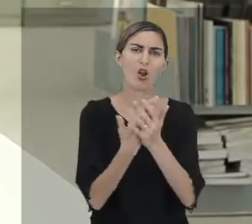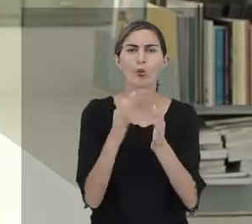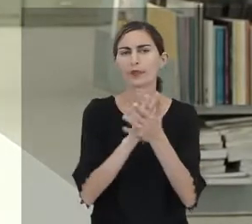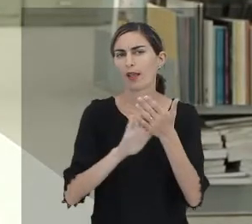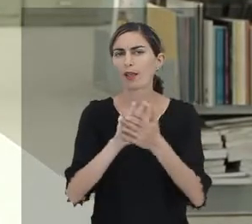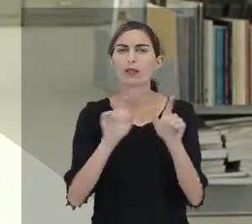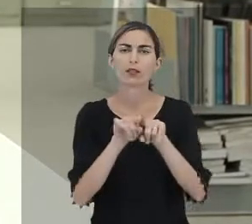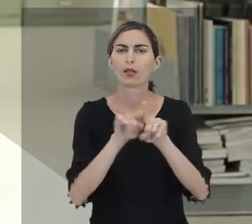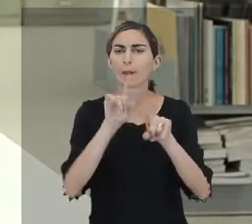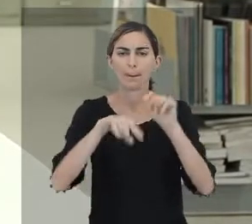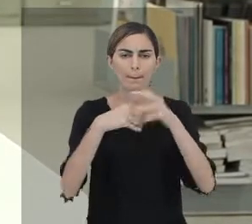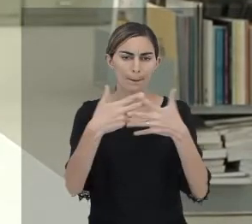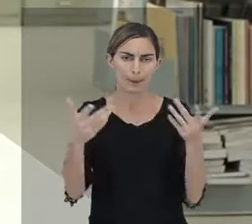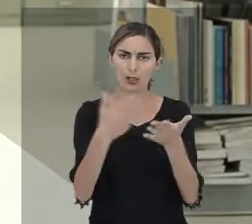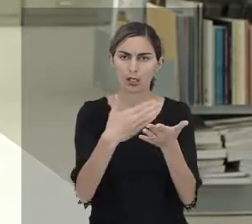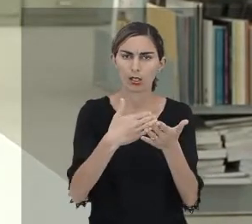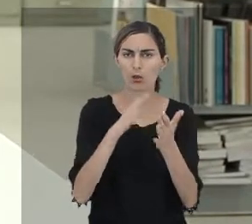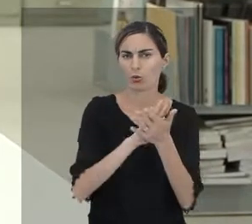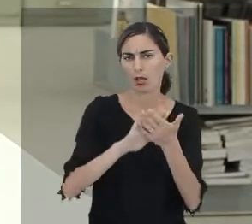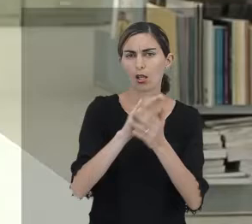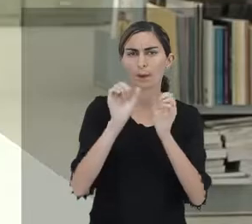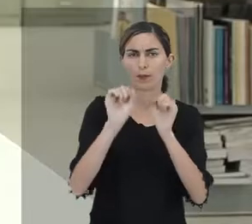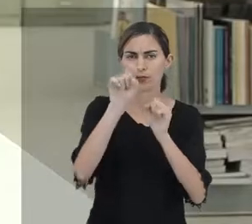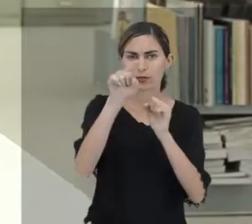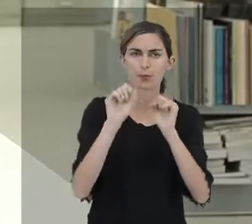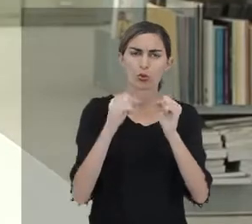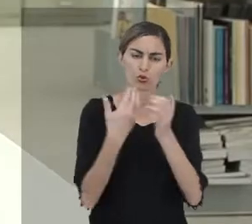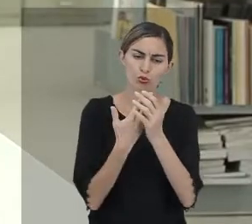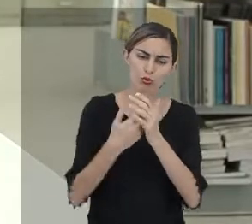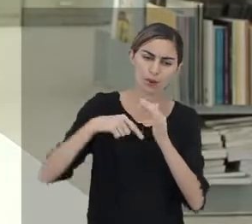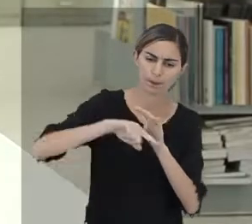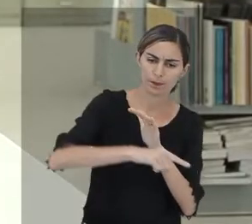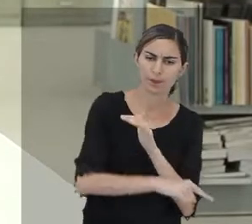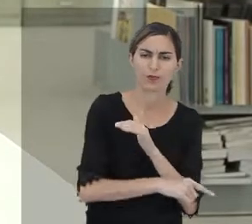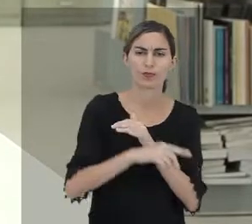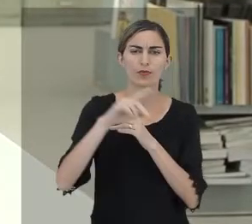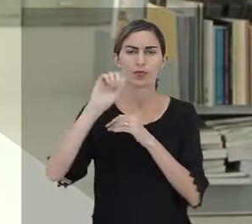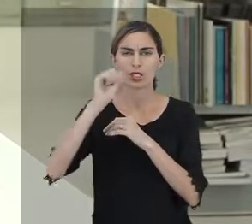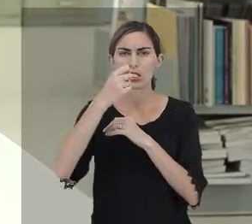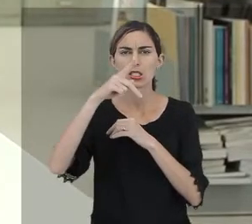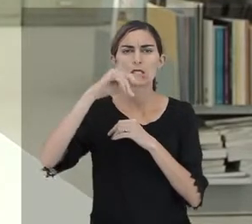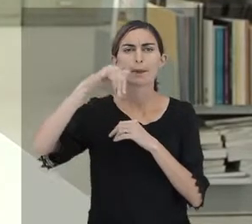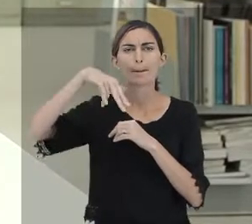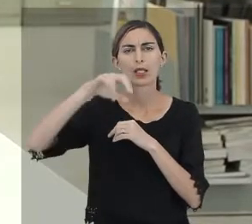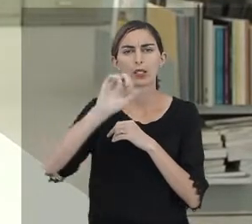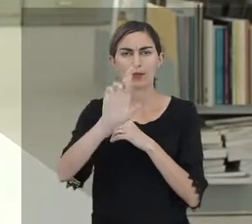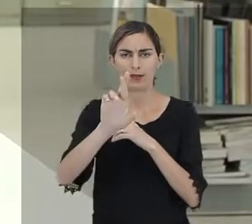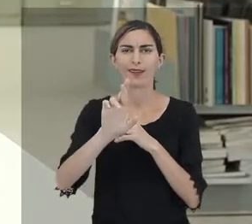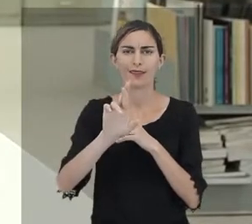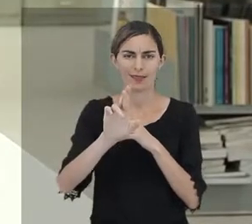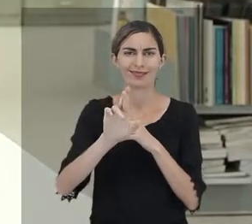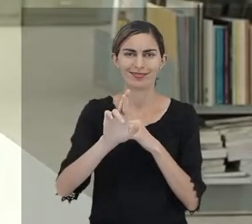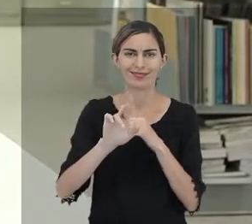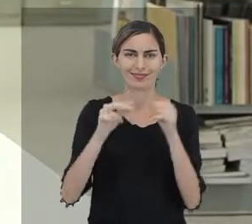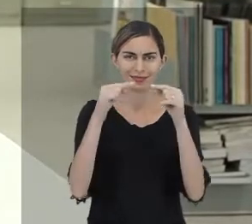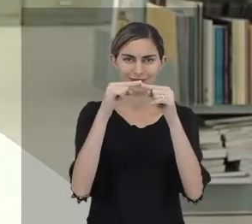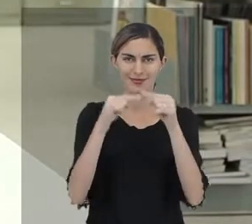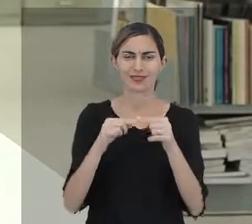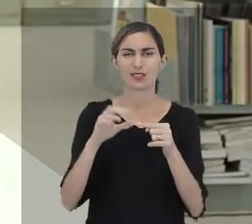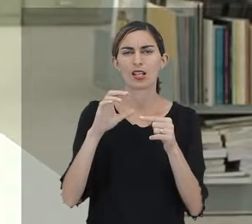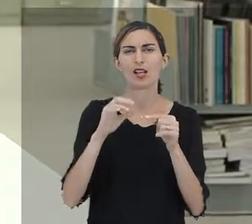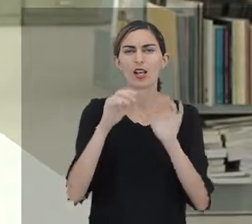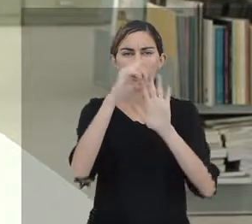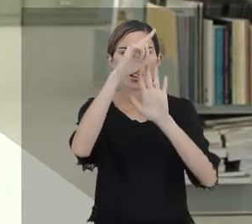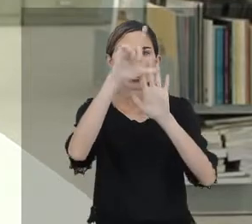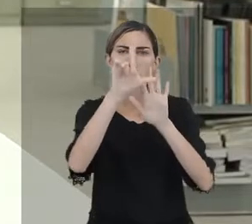nem estão no material, que se você quiser estudar mais a fundo, certo? No caso, o Spinner é um componente de Combo Box, onde é